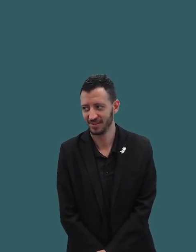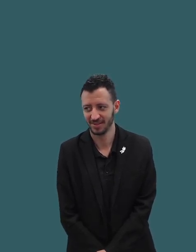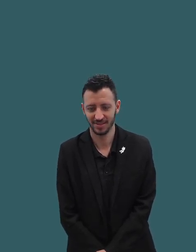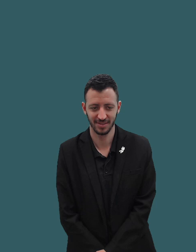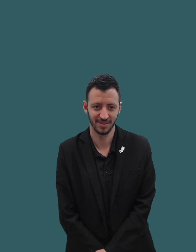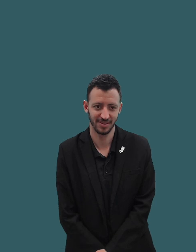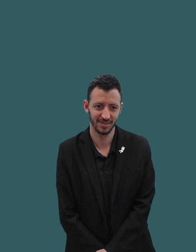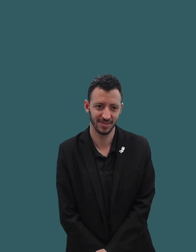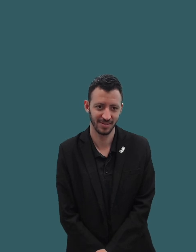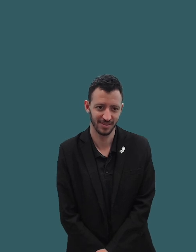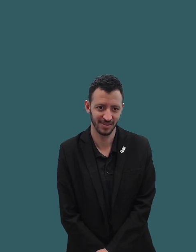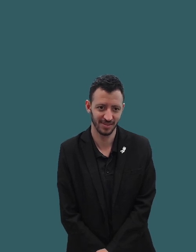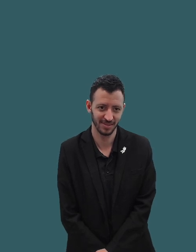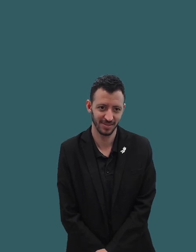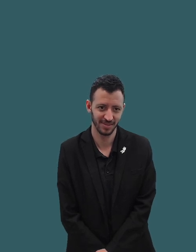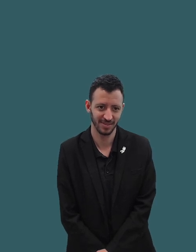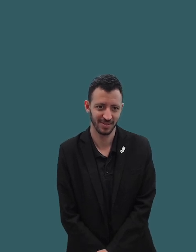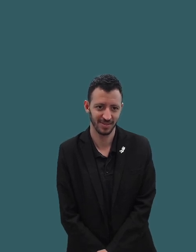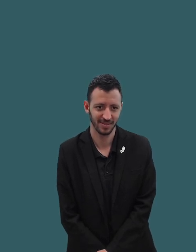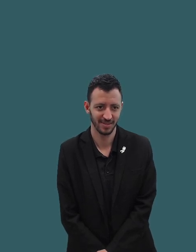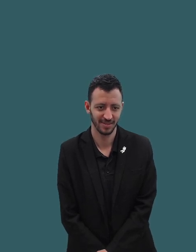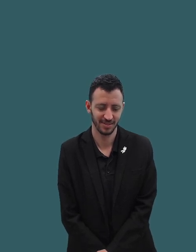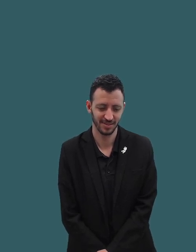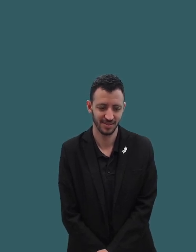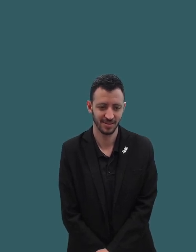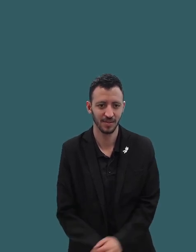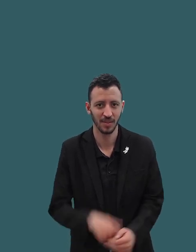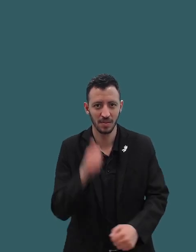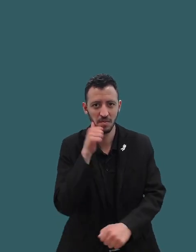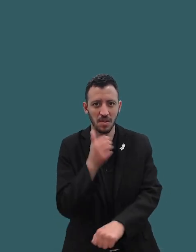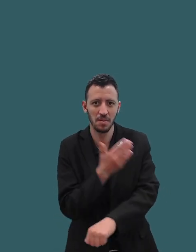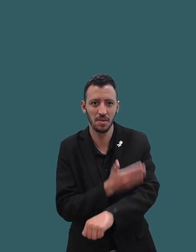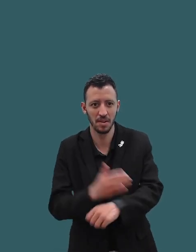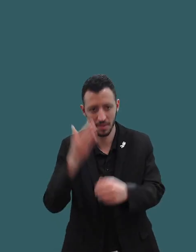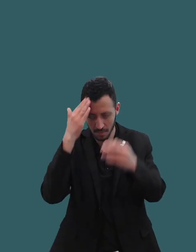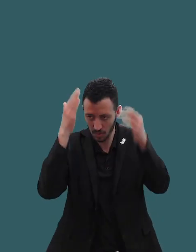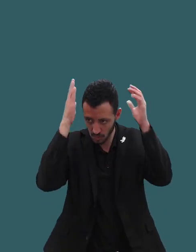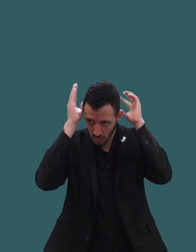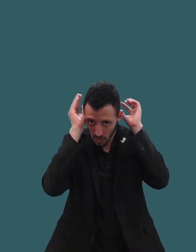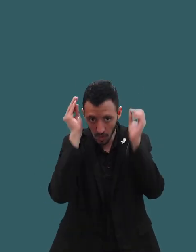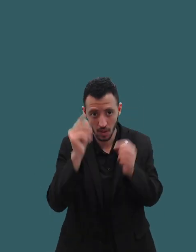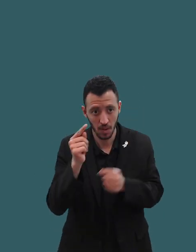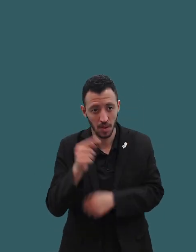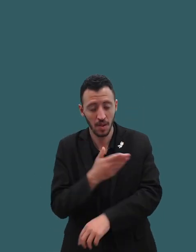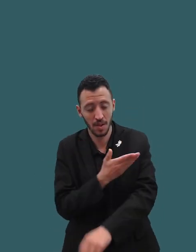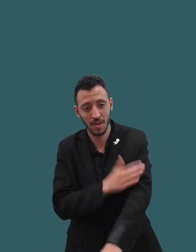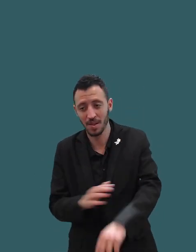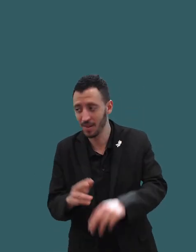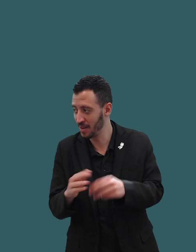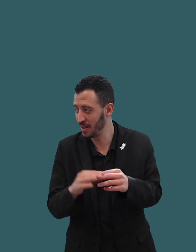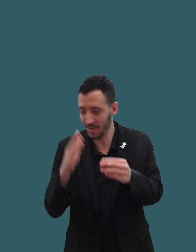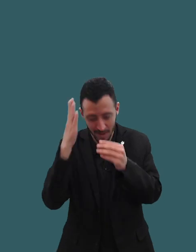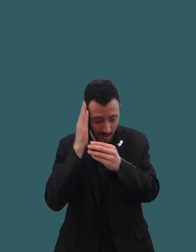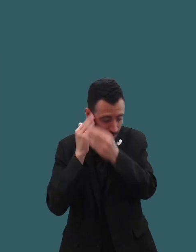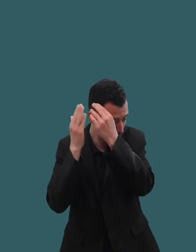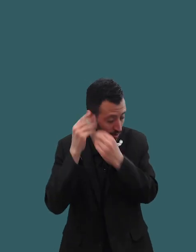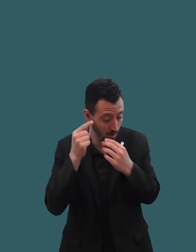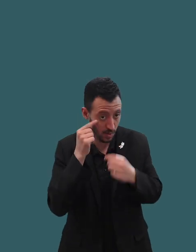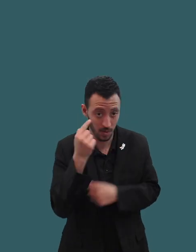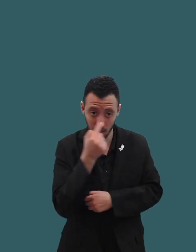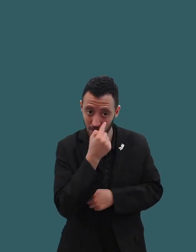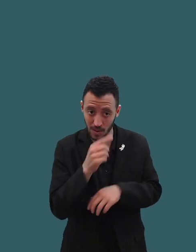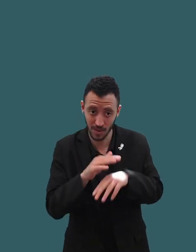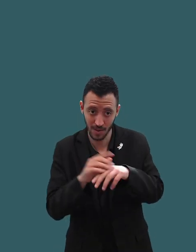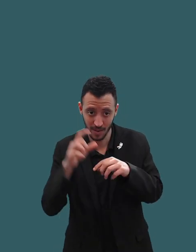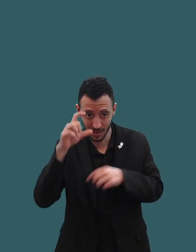Cristina Araripe, mulher branca de cabelos curtos, lisos, castanhos claros, tem olhos castanhos, usa